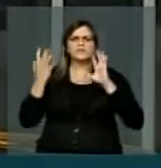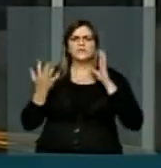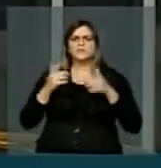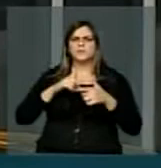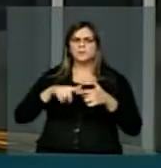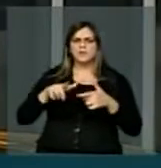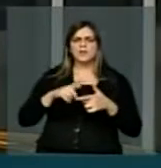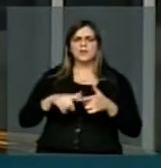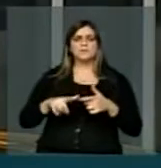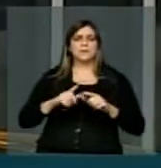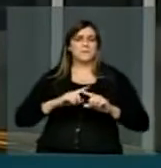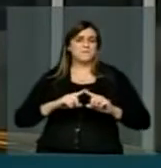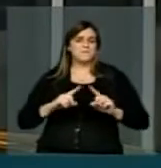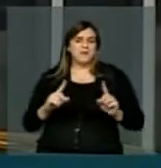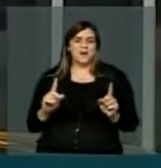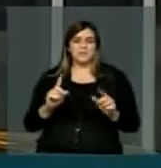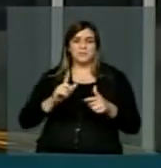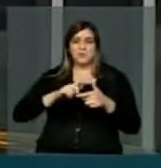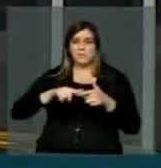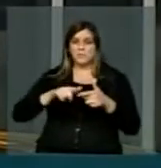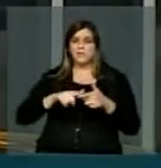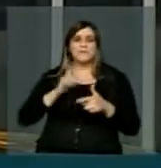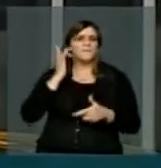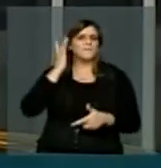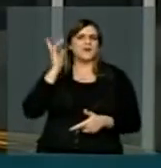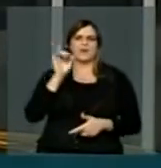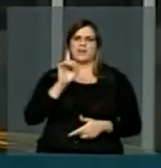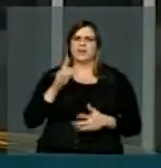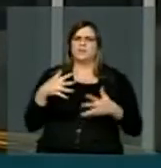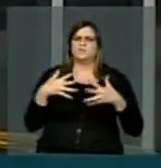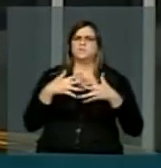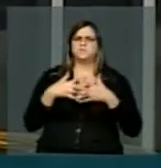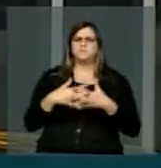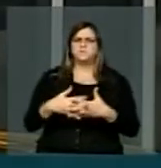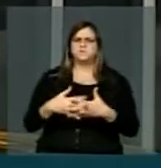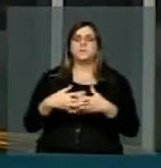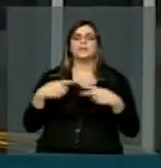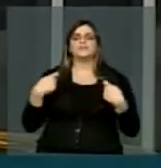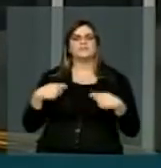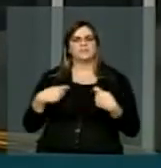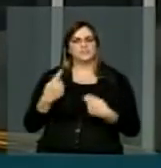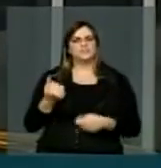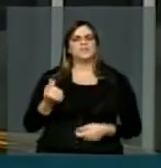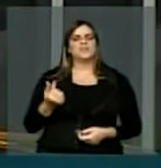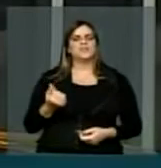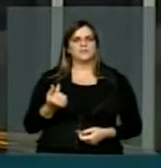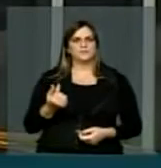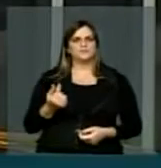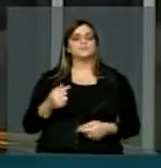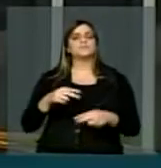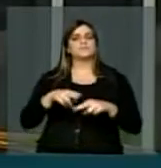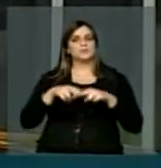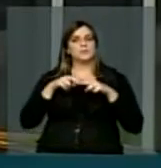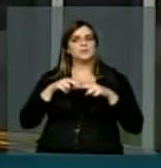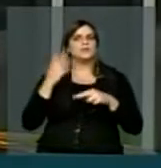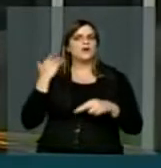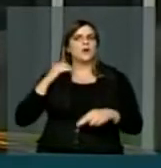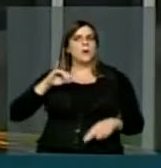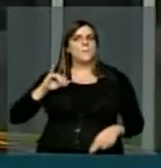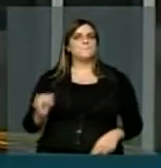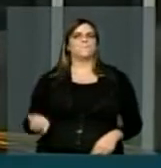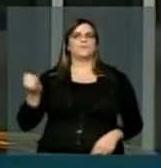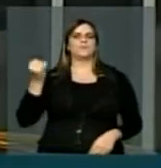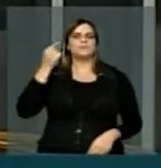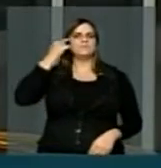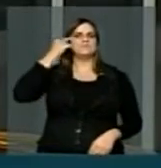saúde, mas são problemas complexos e nós precisamos de recursos. E tínhamos então uma grande